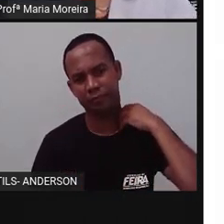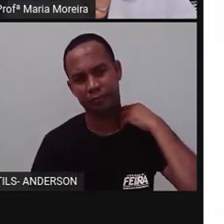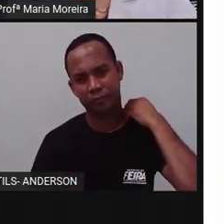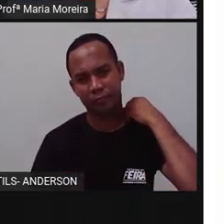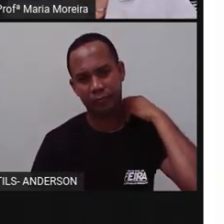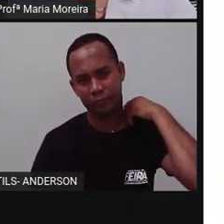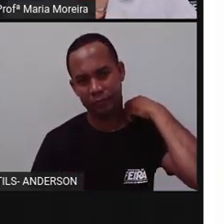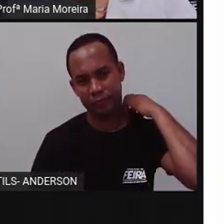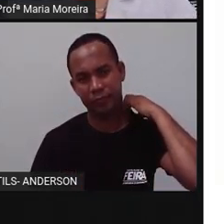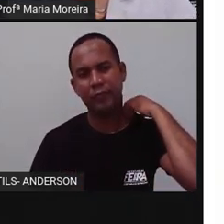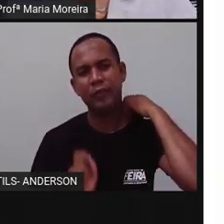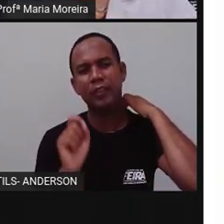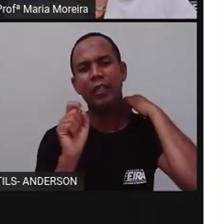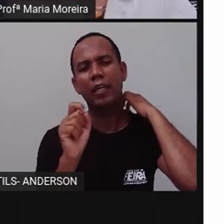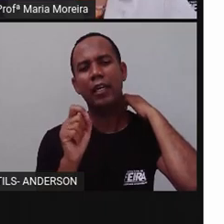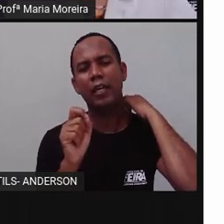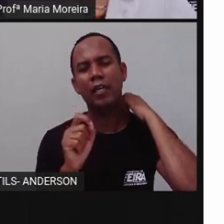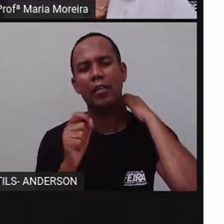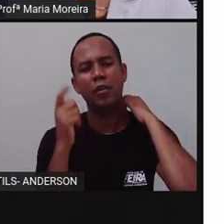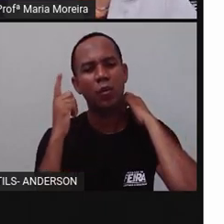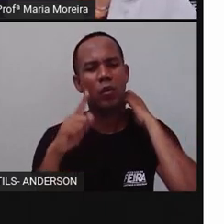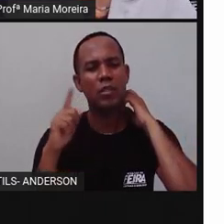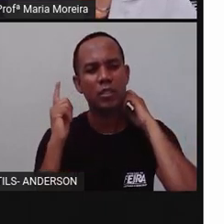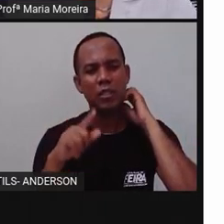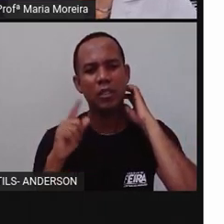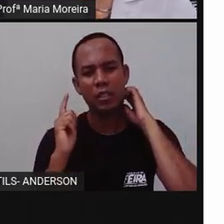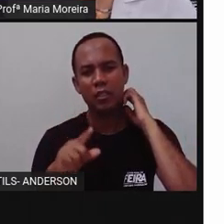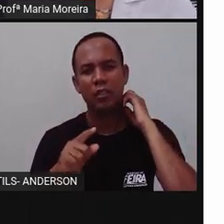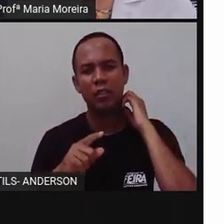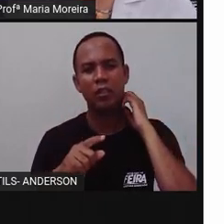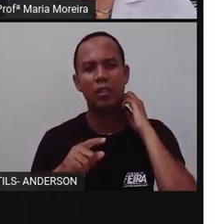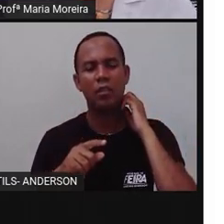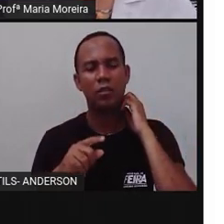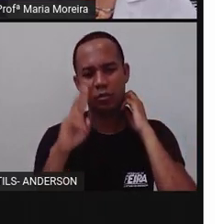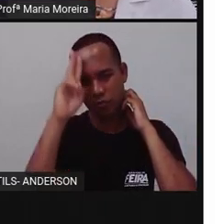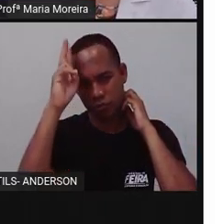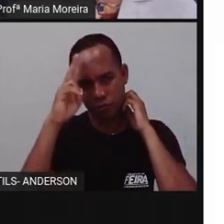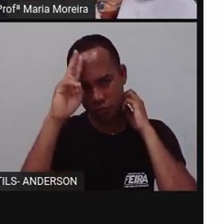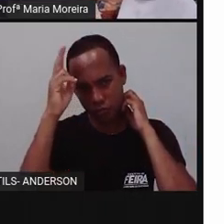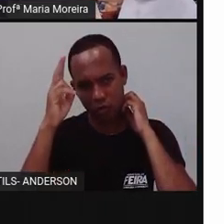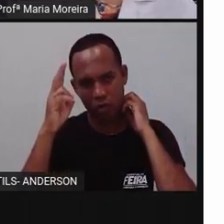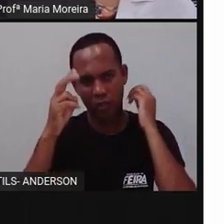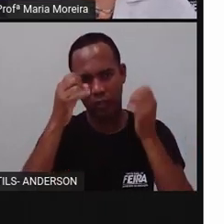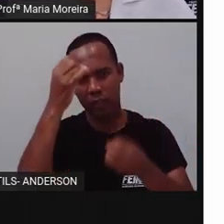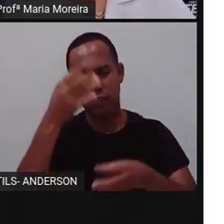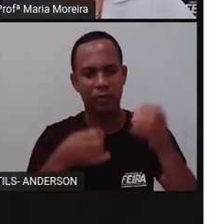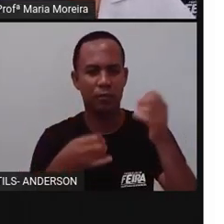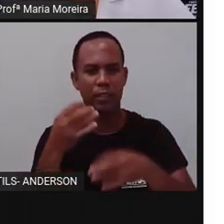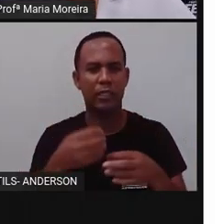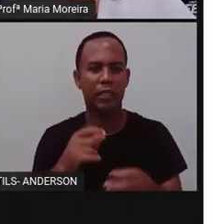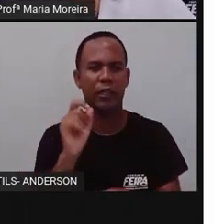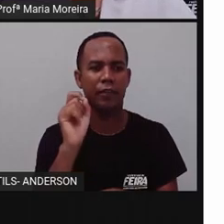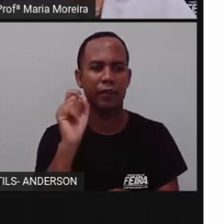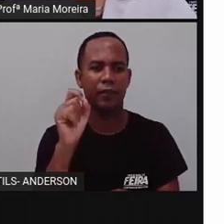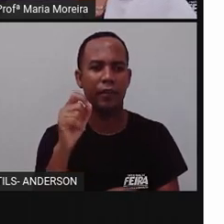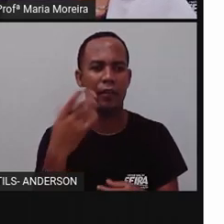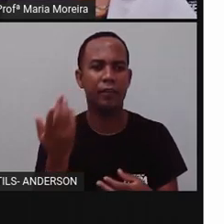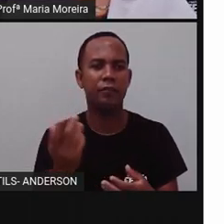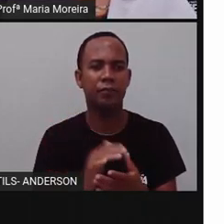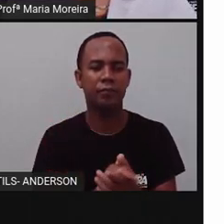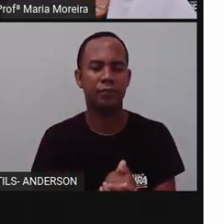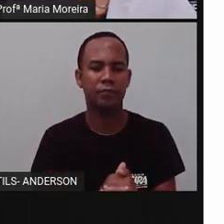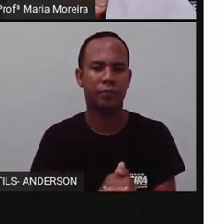Quem se saiu bem com o desfecho do desentendimento? Quem foi que se deu bem na história? Foi Abdu? Foi o chefe, o ceguinho? Quem